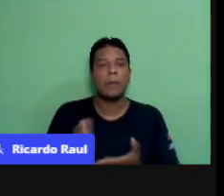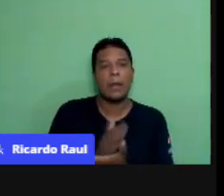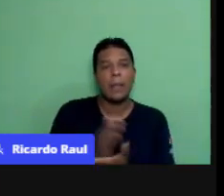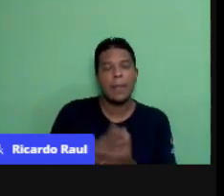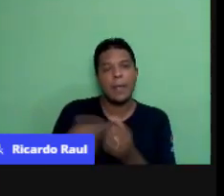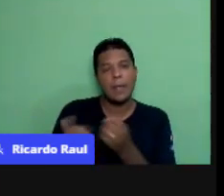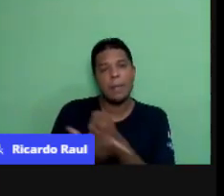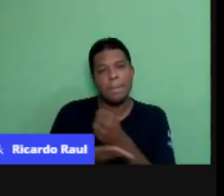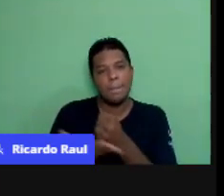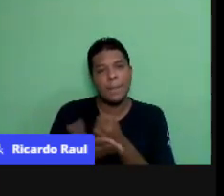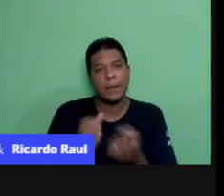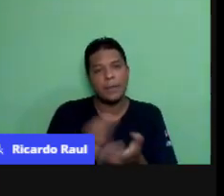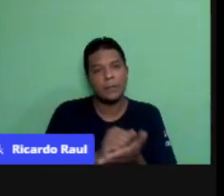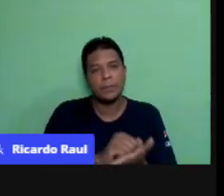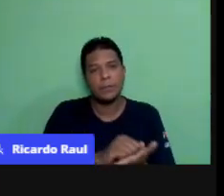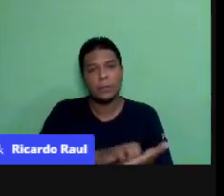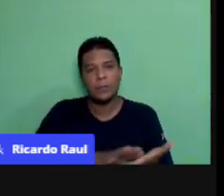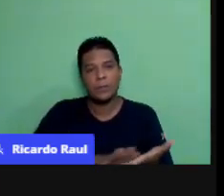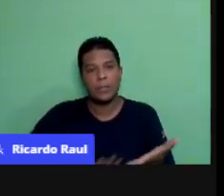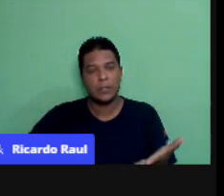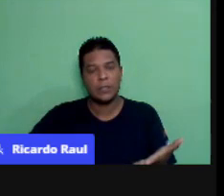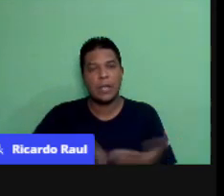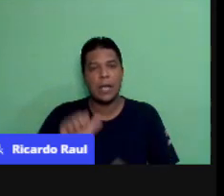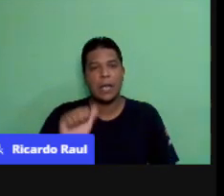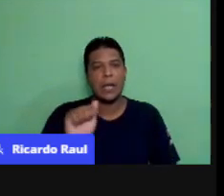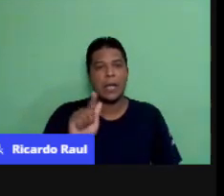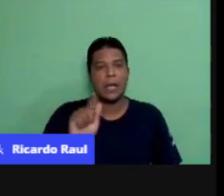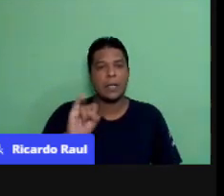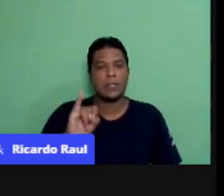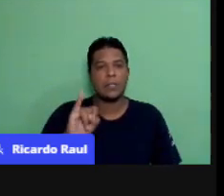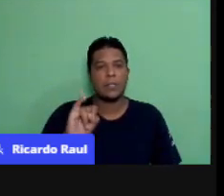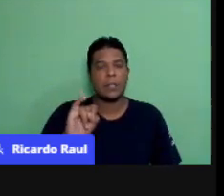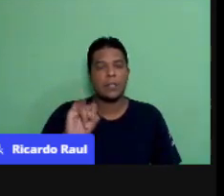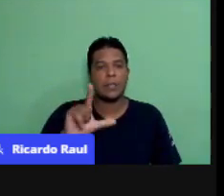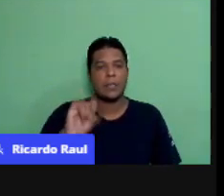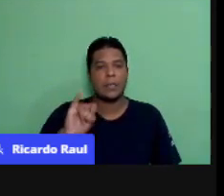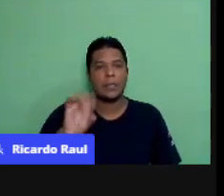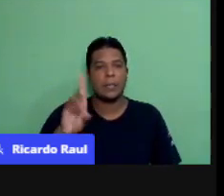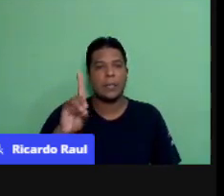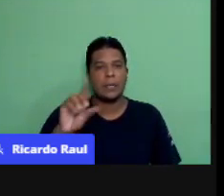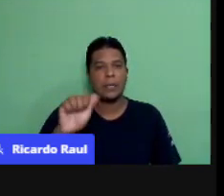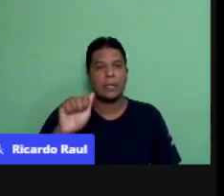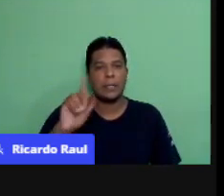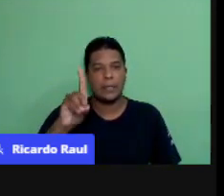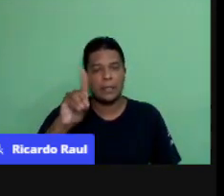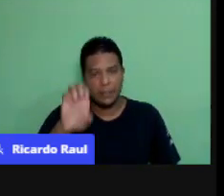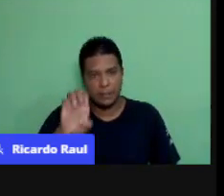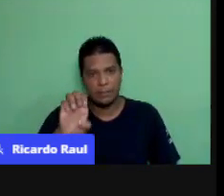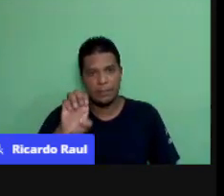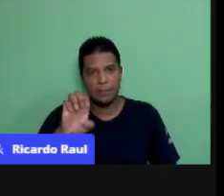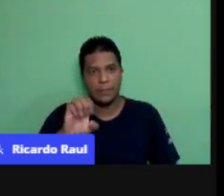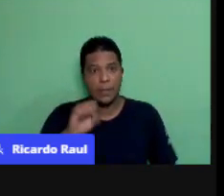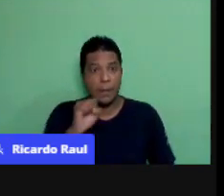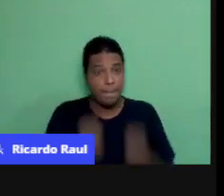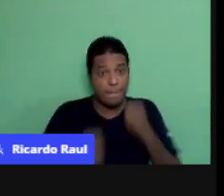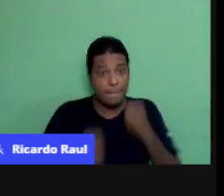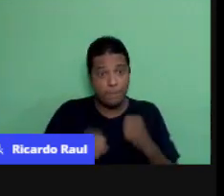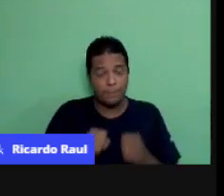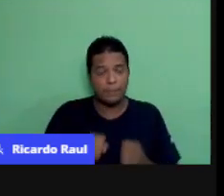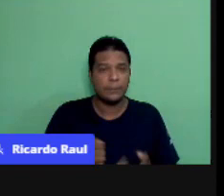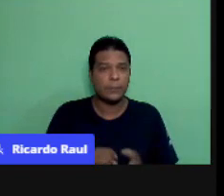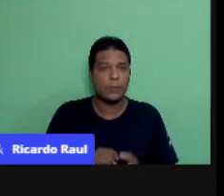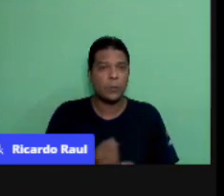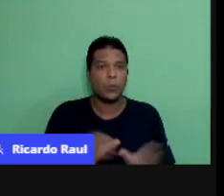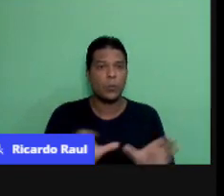pedindo atividade de agilidade. Vamos supor. Não sei se estão pedindo, mas vamos supor que tenha isso, lá para o grupo 3.